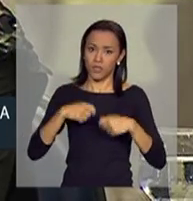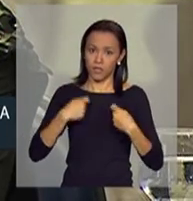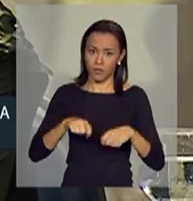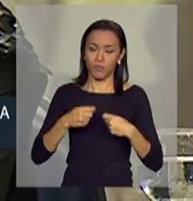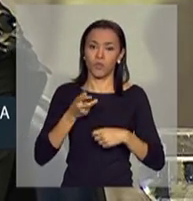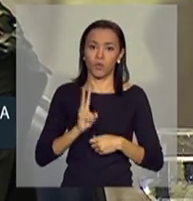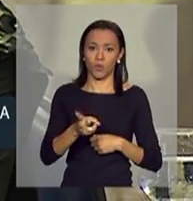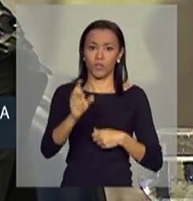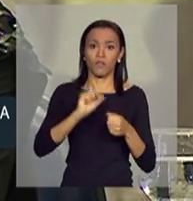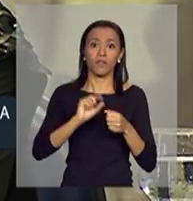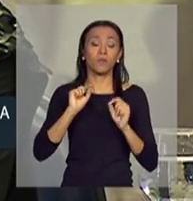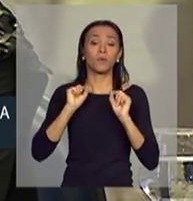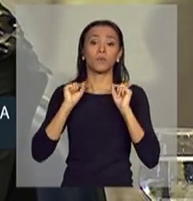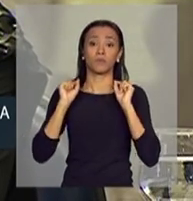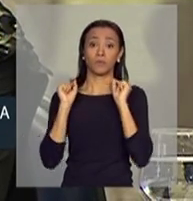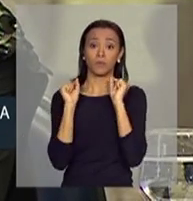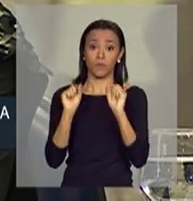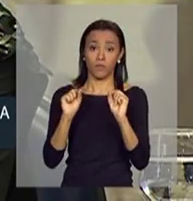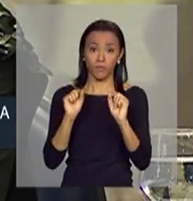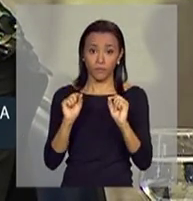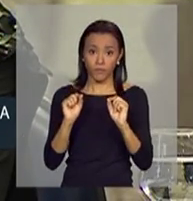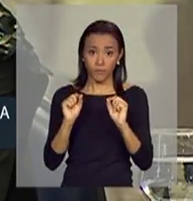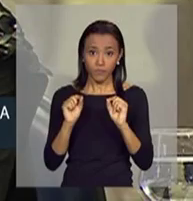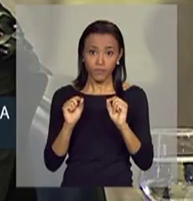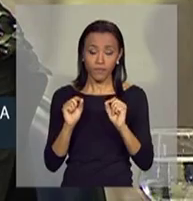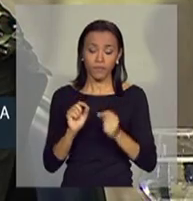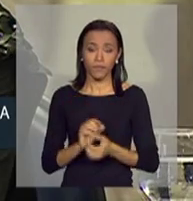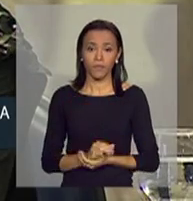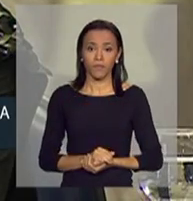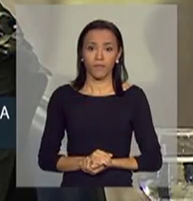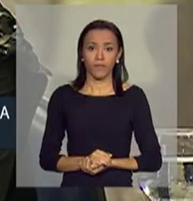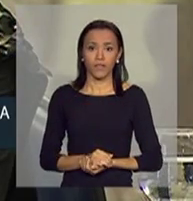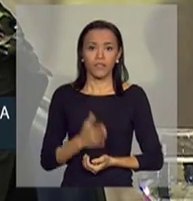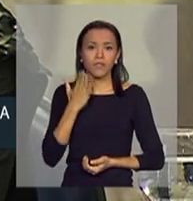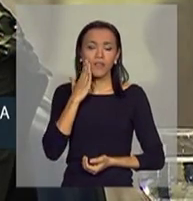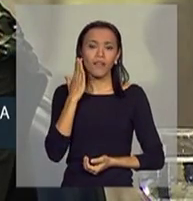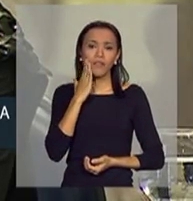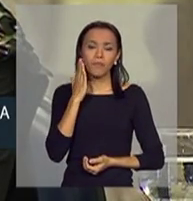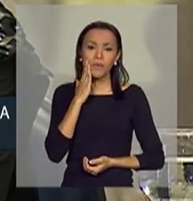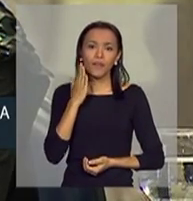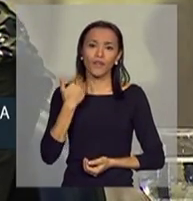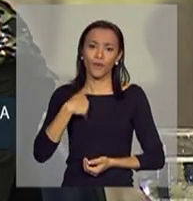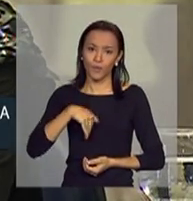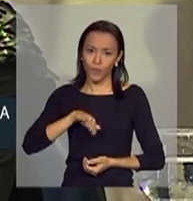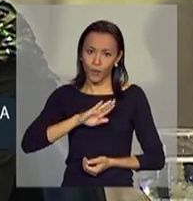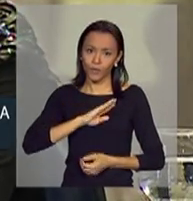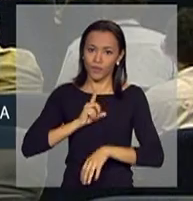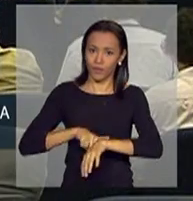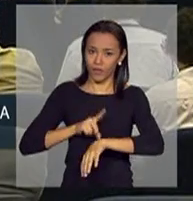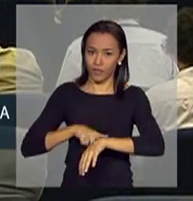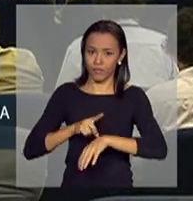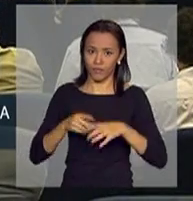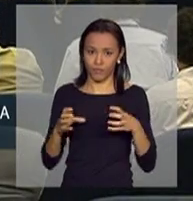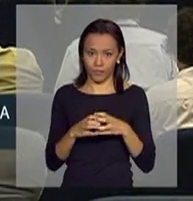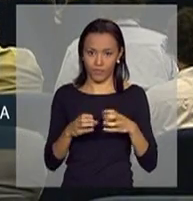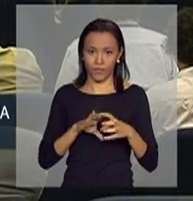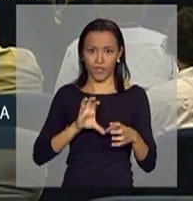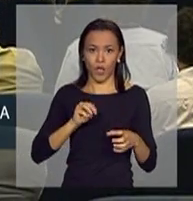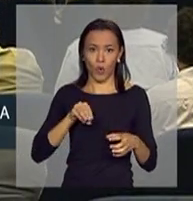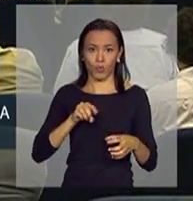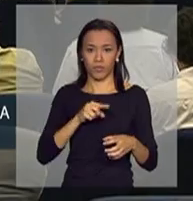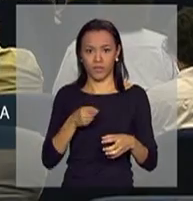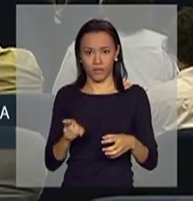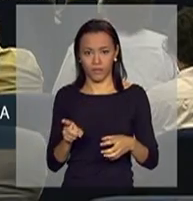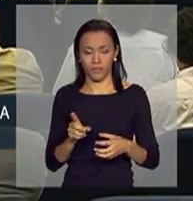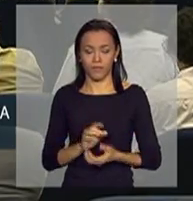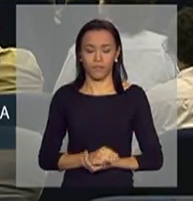ainda, tendo em conta o tamanho, a dimensão ainda do nosso mandato? Zé Carlos, quer falar mais